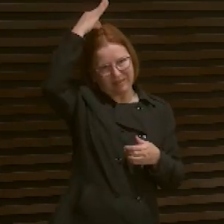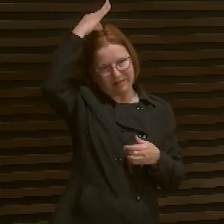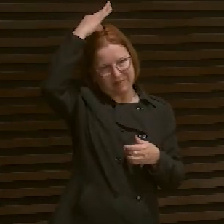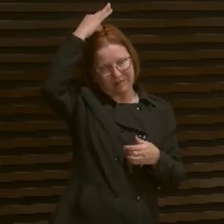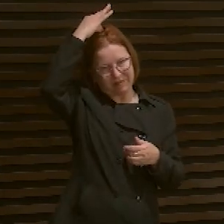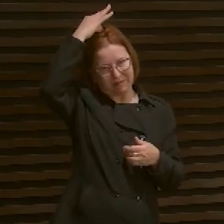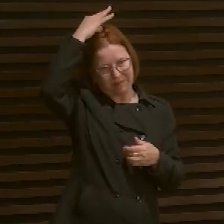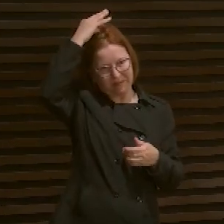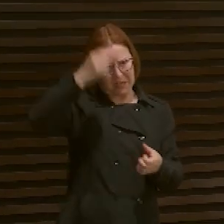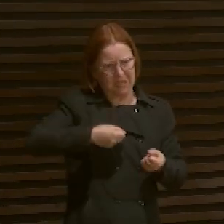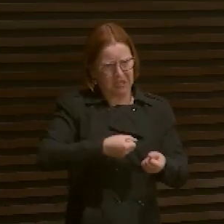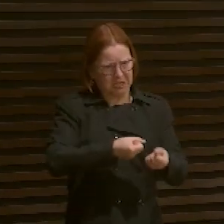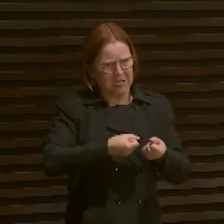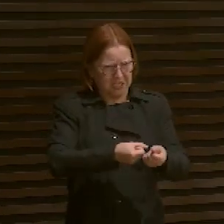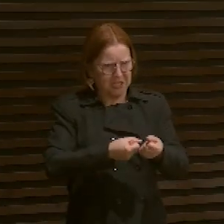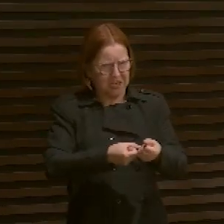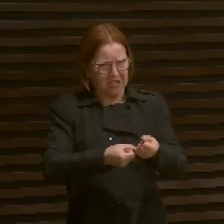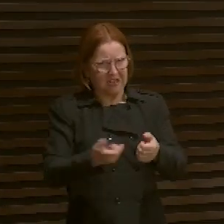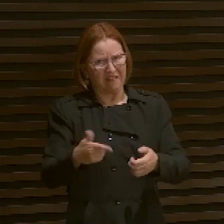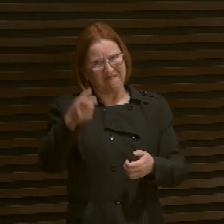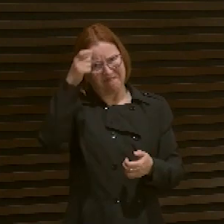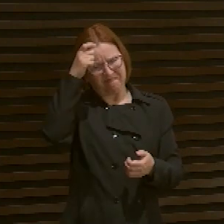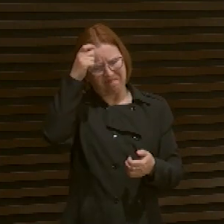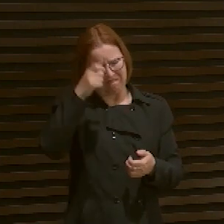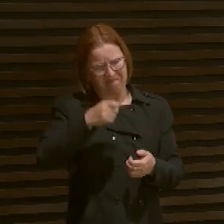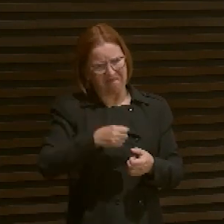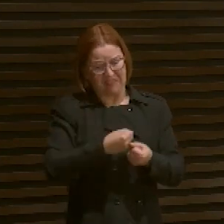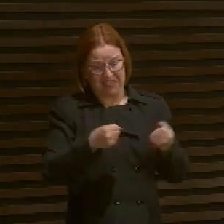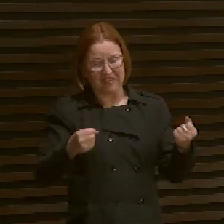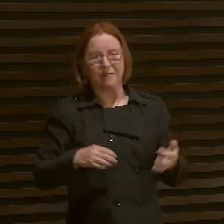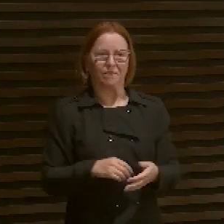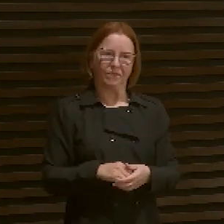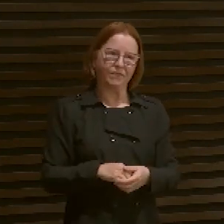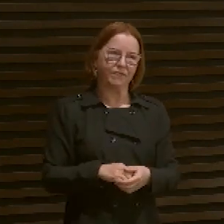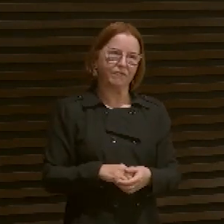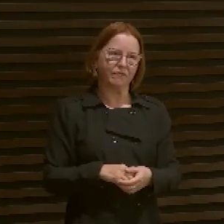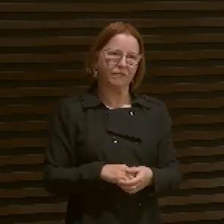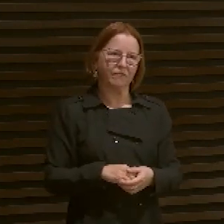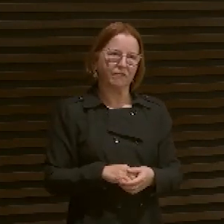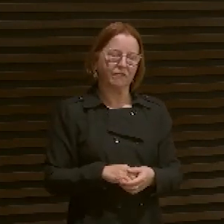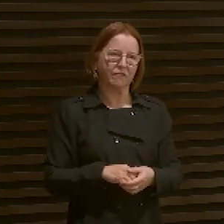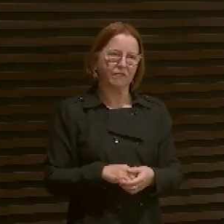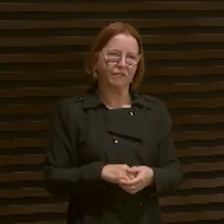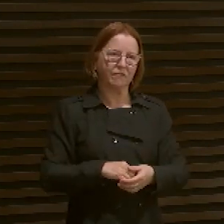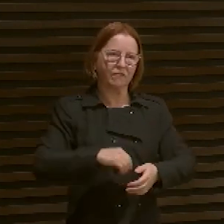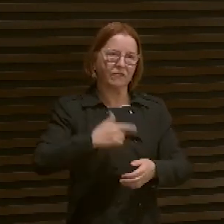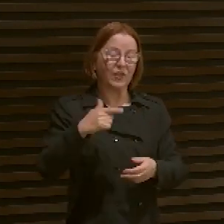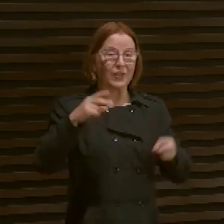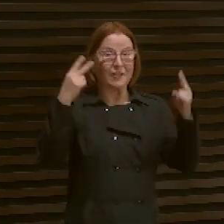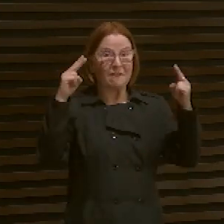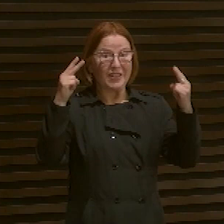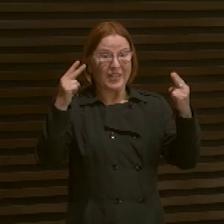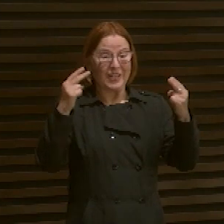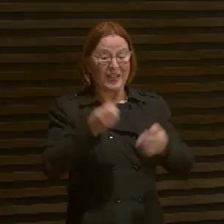A tentação era muito grande. E não existe, irmãos, não existe vitória na vida cristã